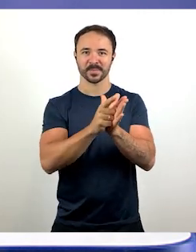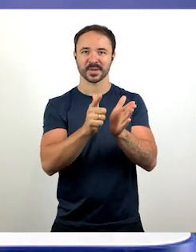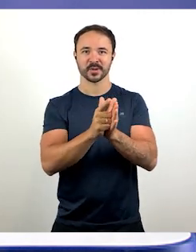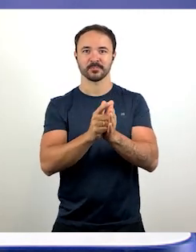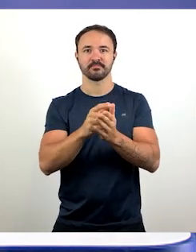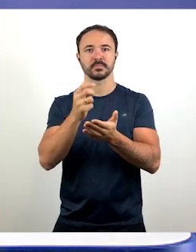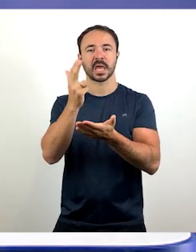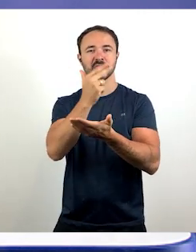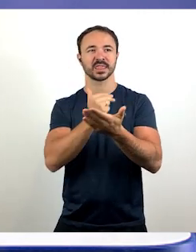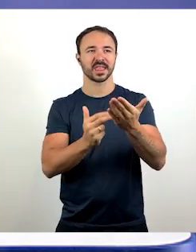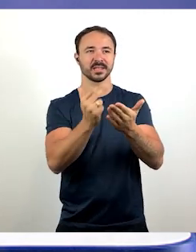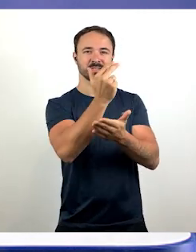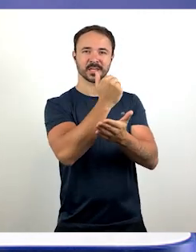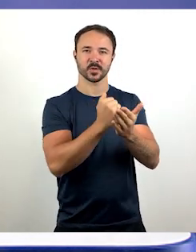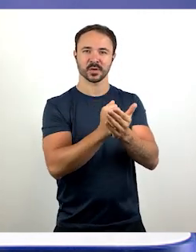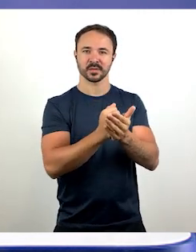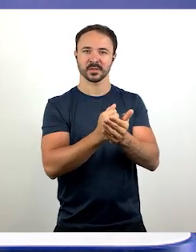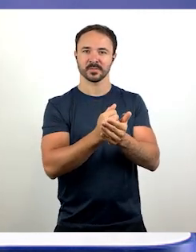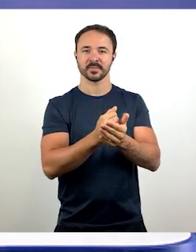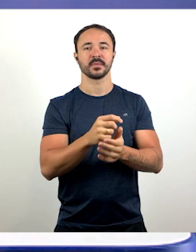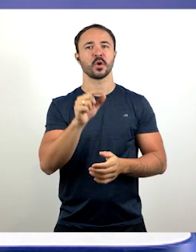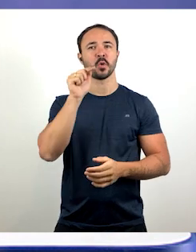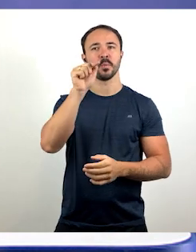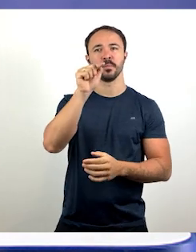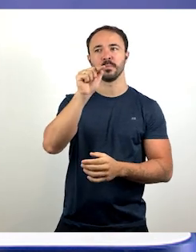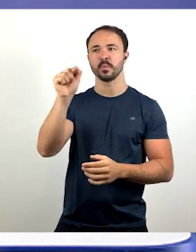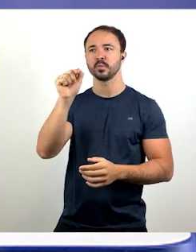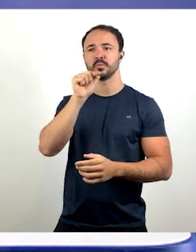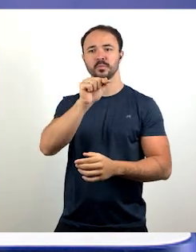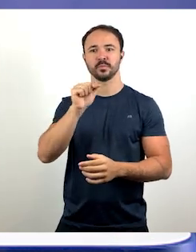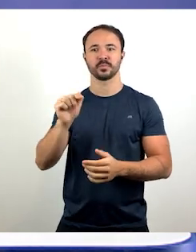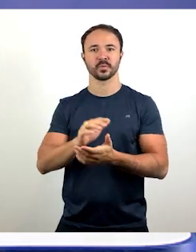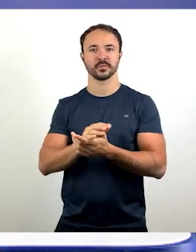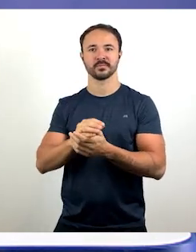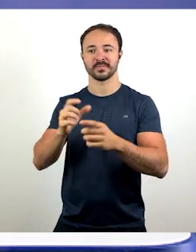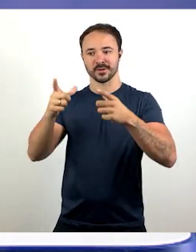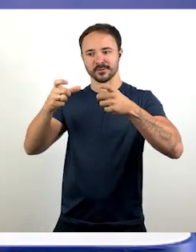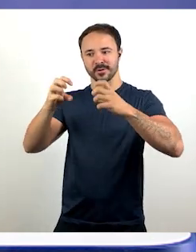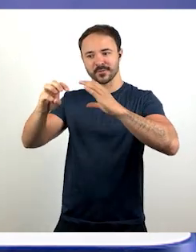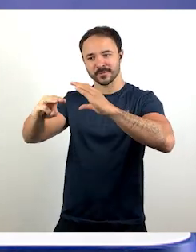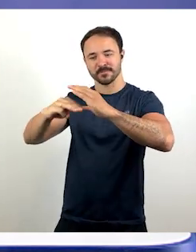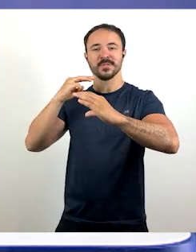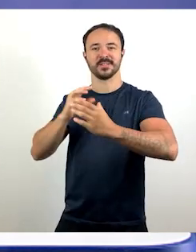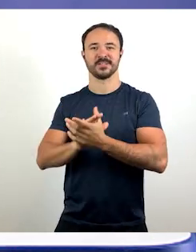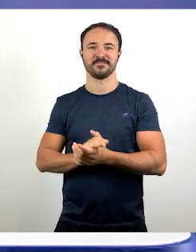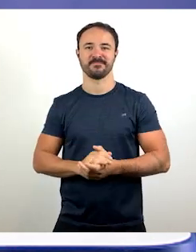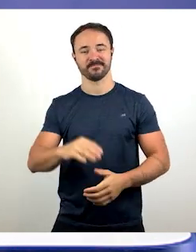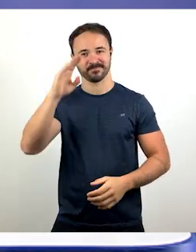numa folha em código Morse e mande uma foto para a gente poder ver como é que fica o seu nome.